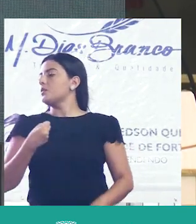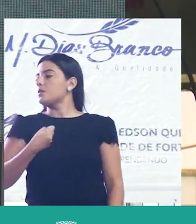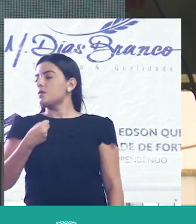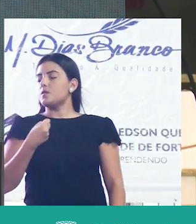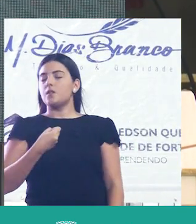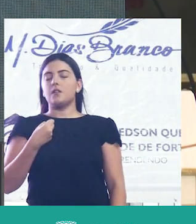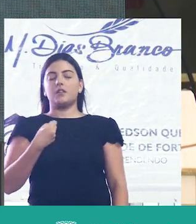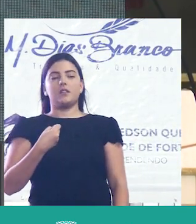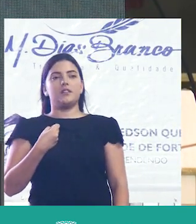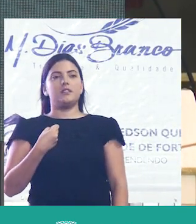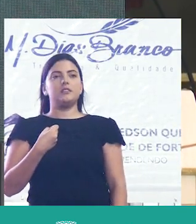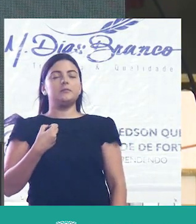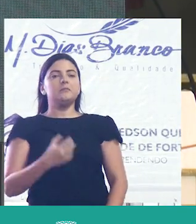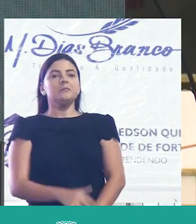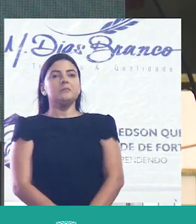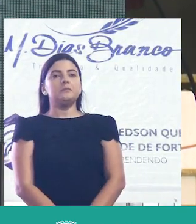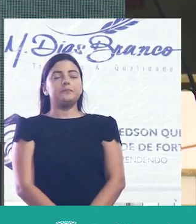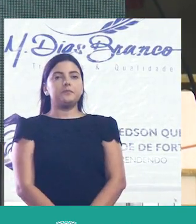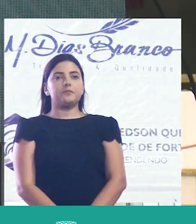número